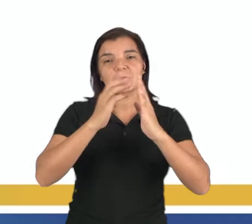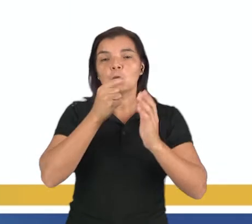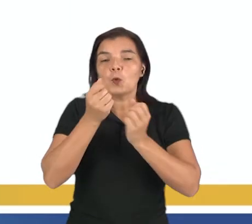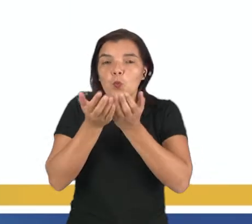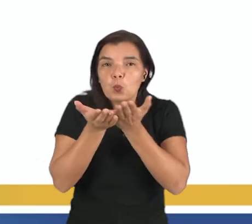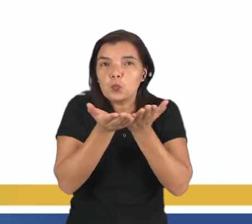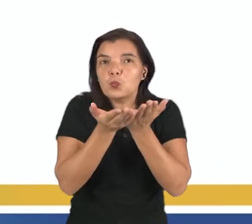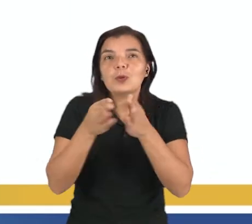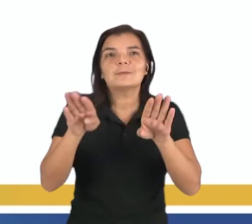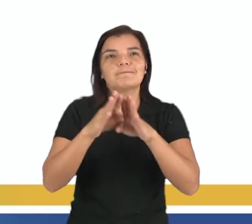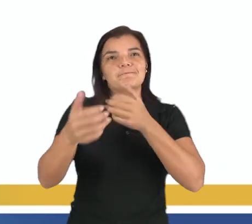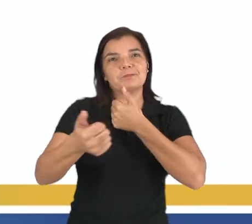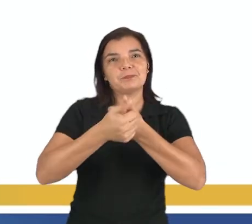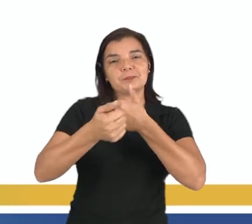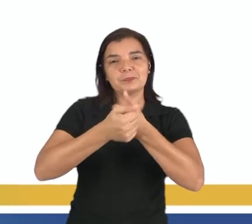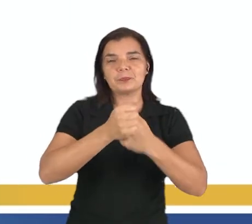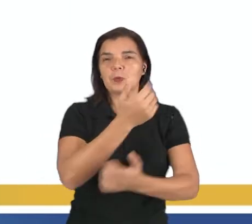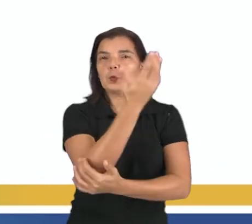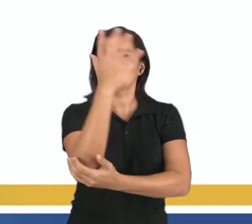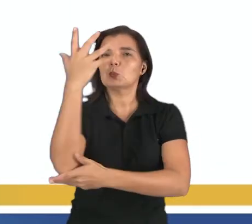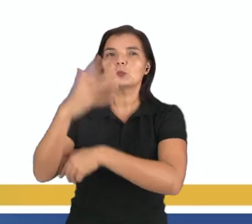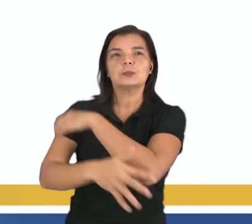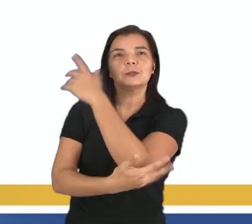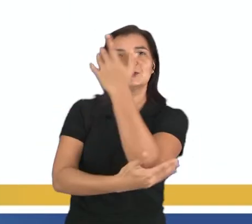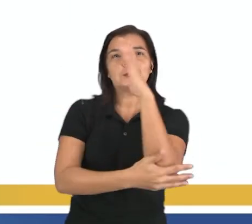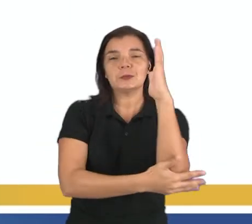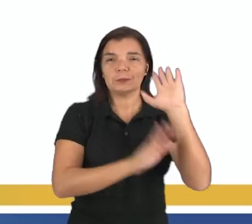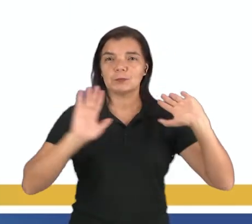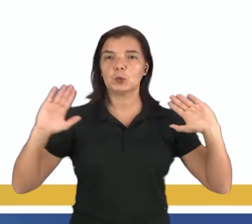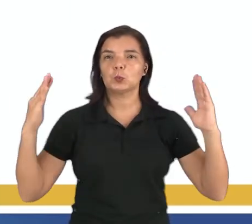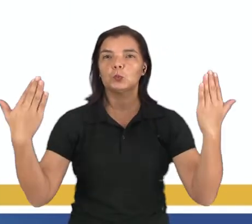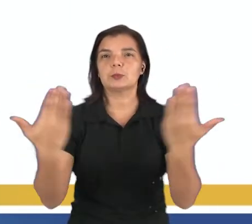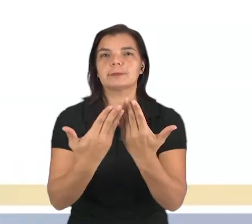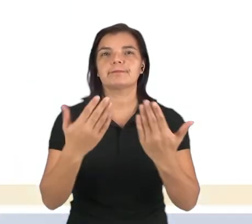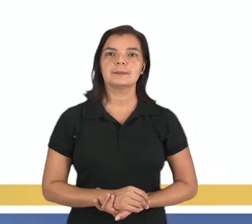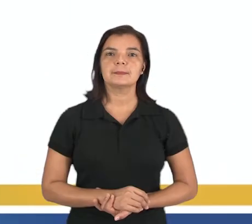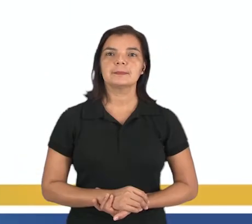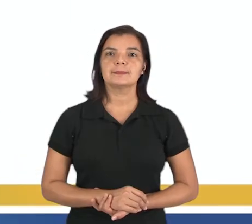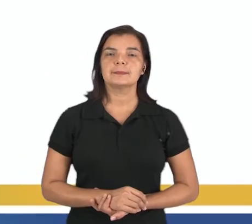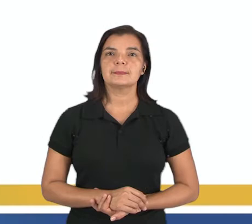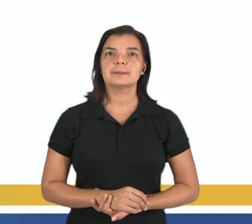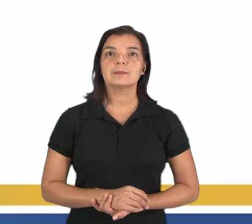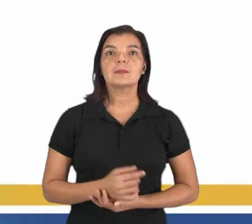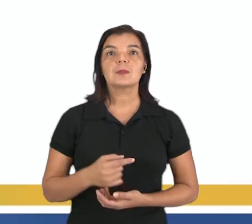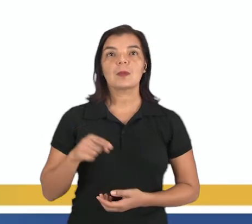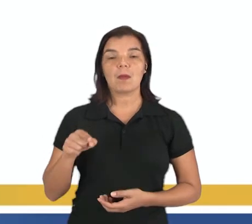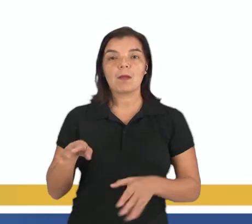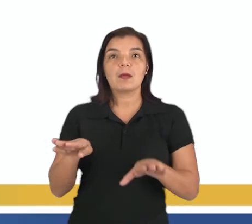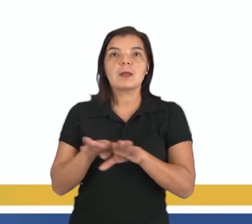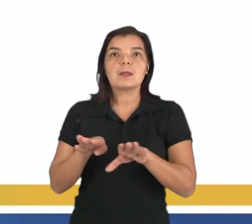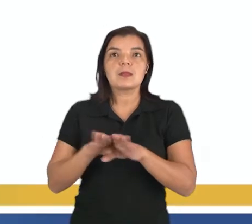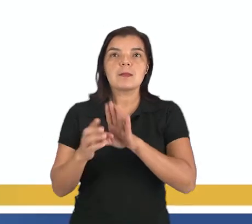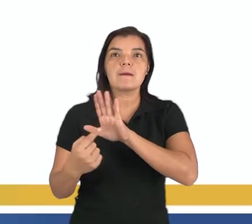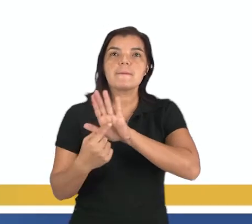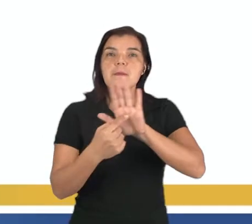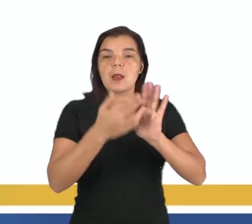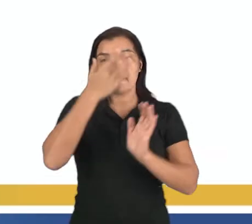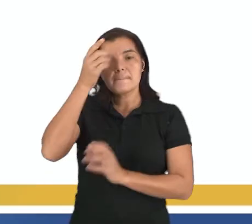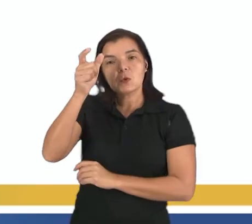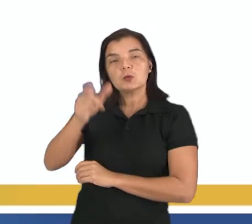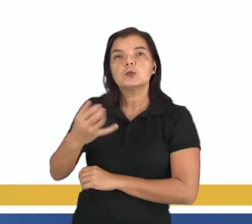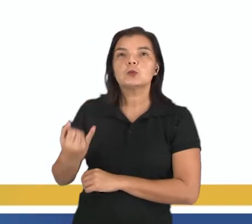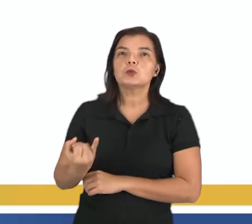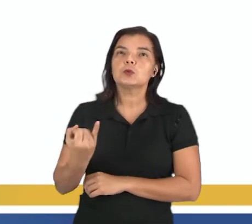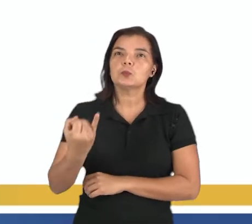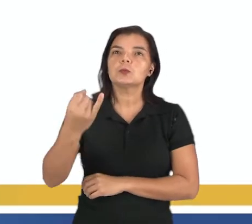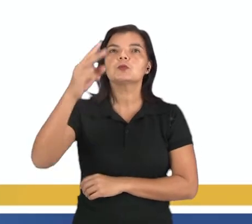de farinha próxima e uma densa floresta ao redor. Ela também apresenta